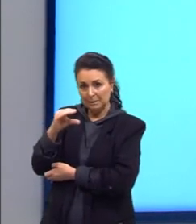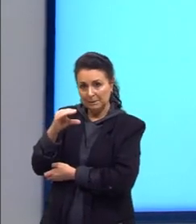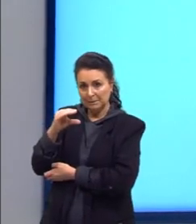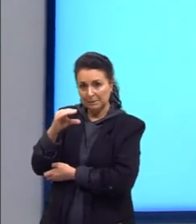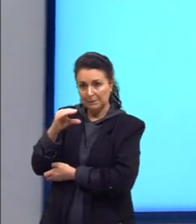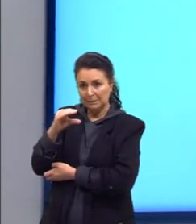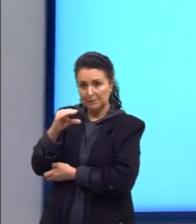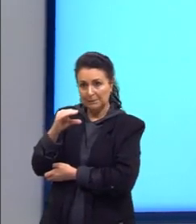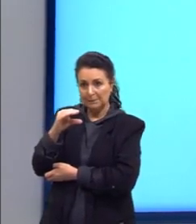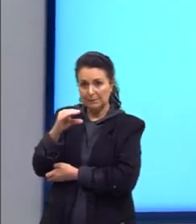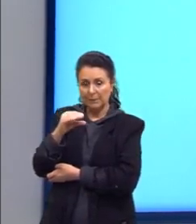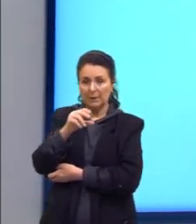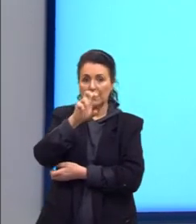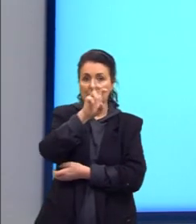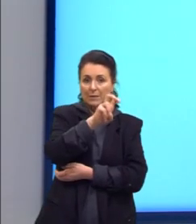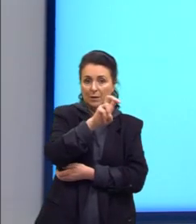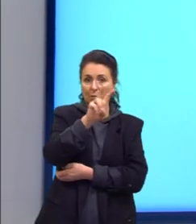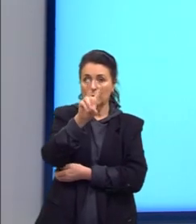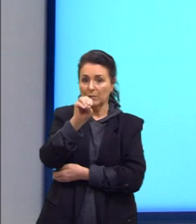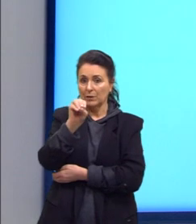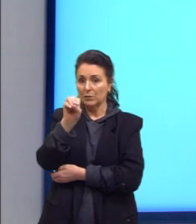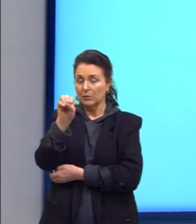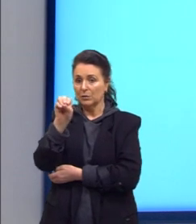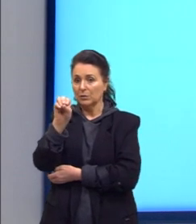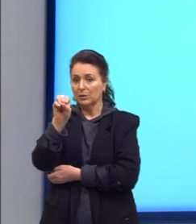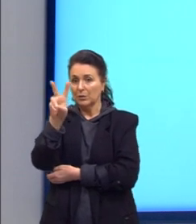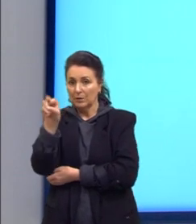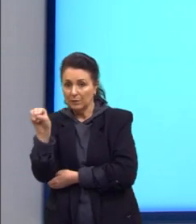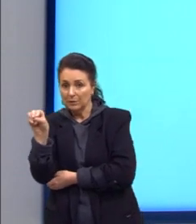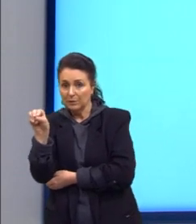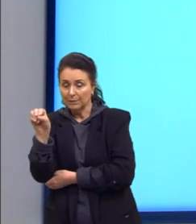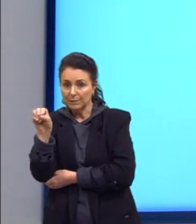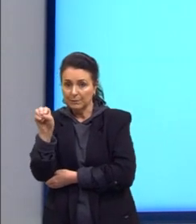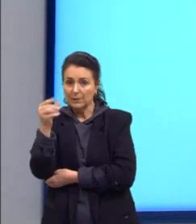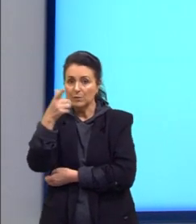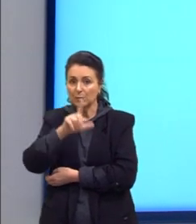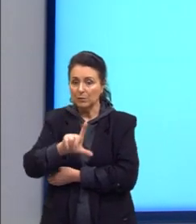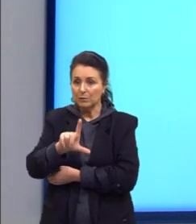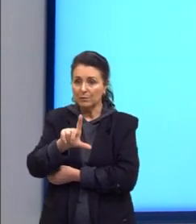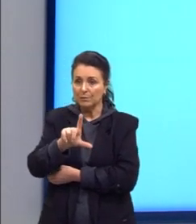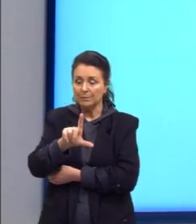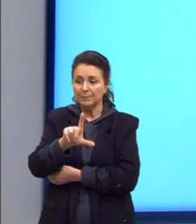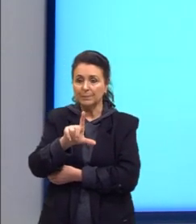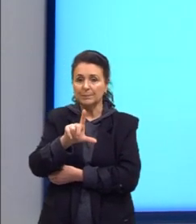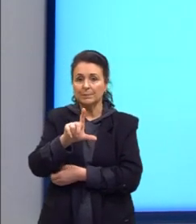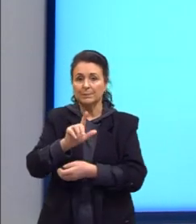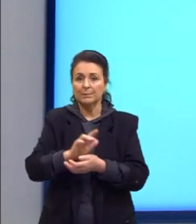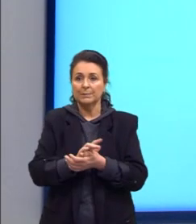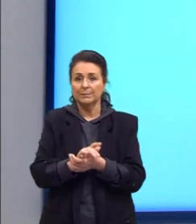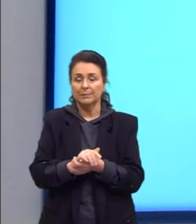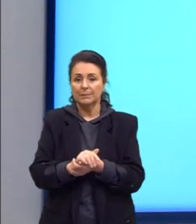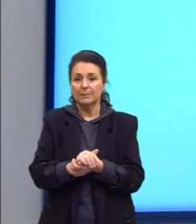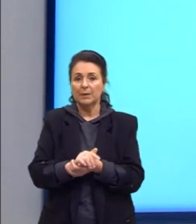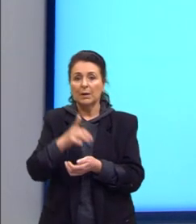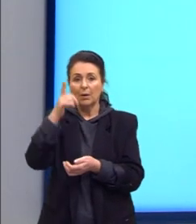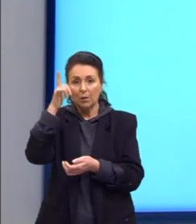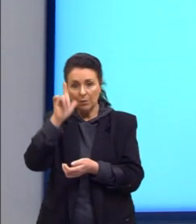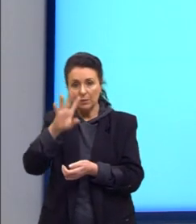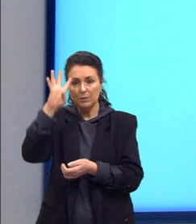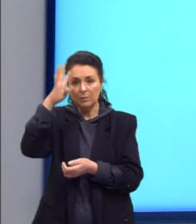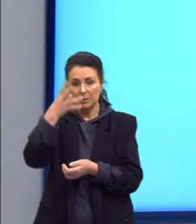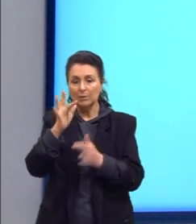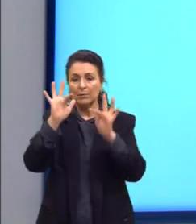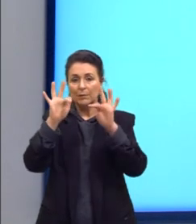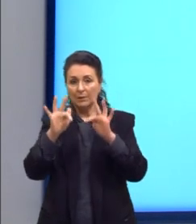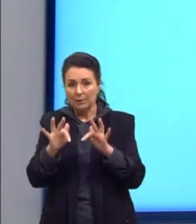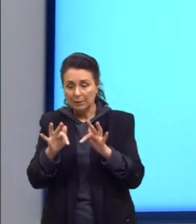comum né de cinco 20:20 certa que eu vou passar mais rapidinho tá pessoal para a gente conseguir já ver o resultado